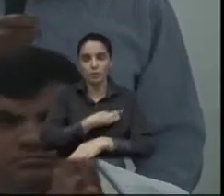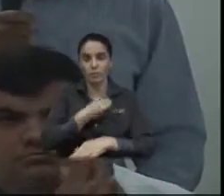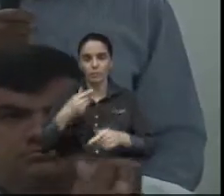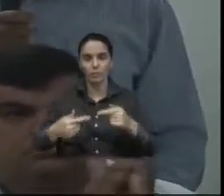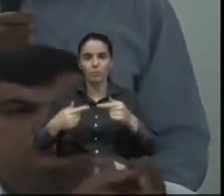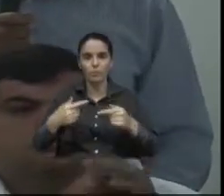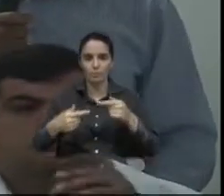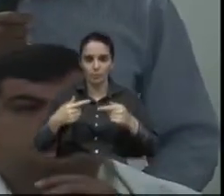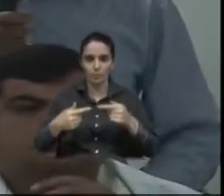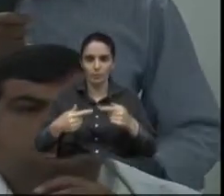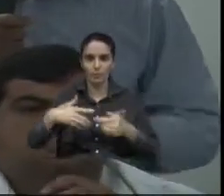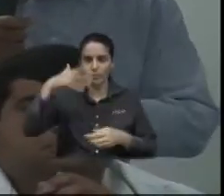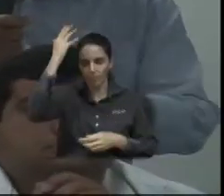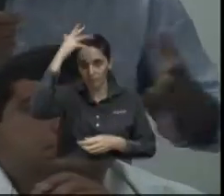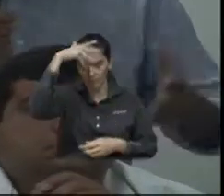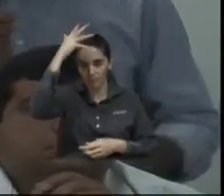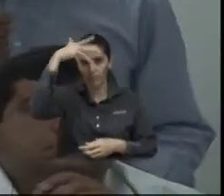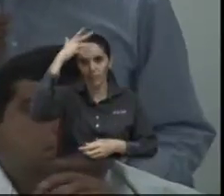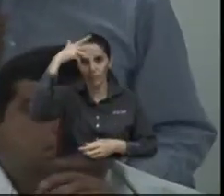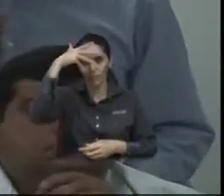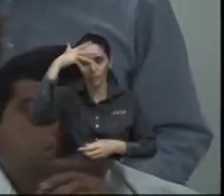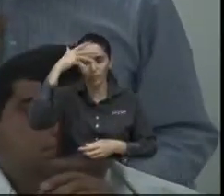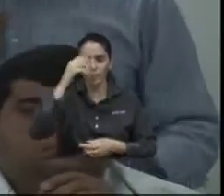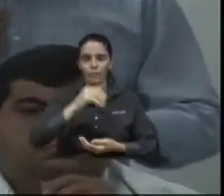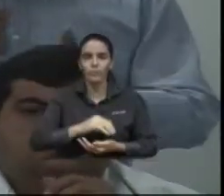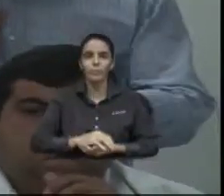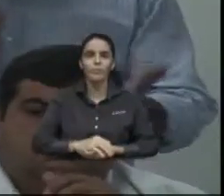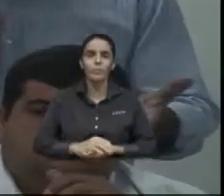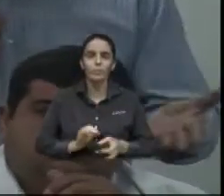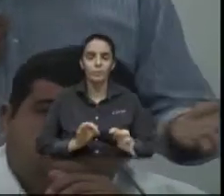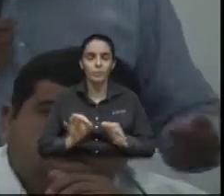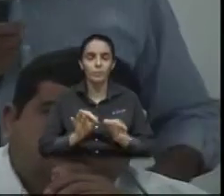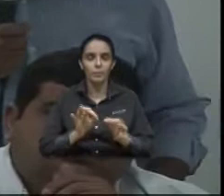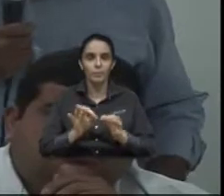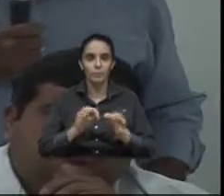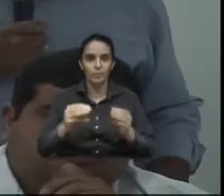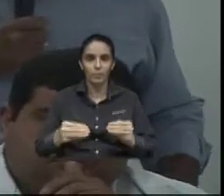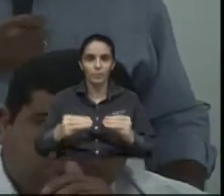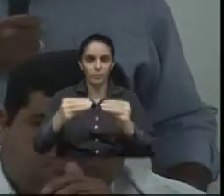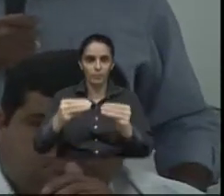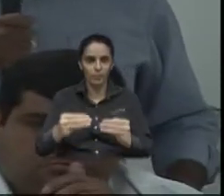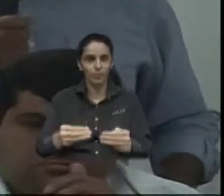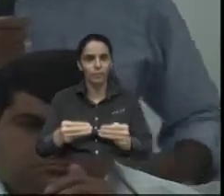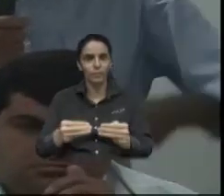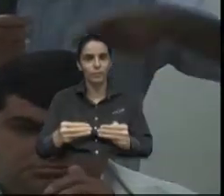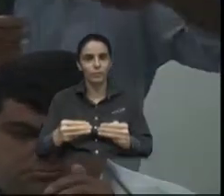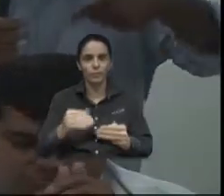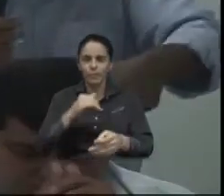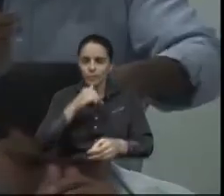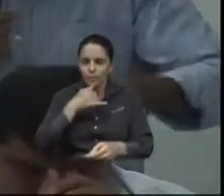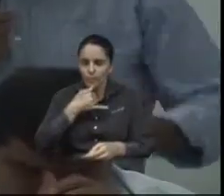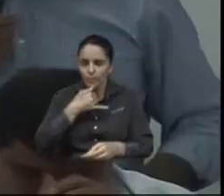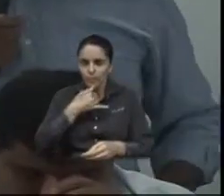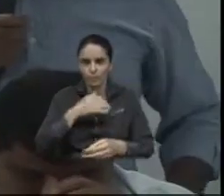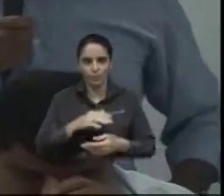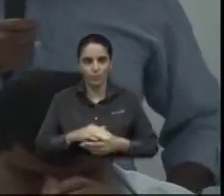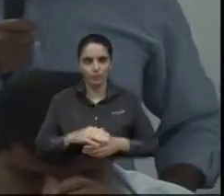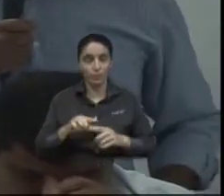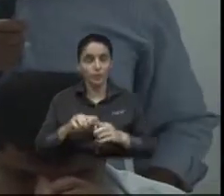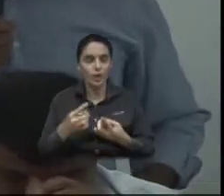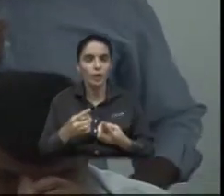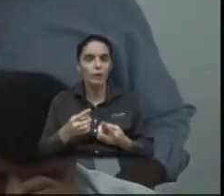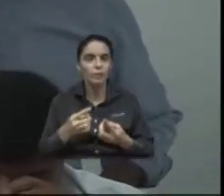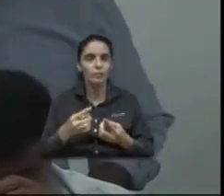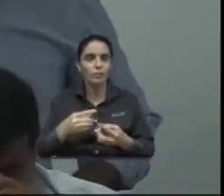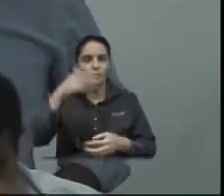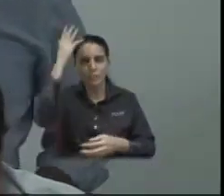Então, a vereadora Érica teve a satisfação, embora seja uma moção de pesar, mas satisfação de lembrar do